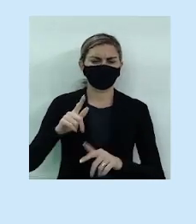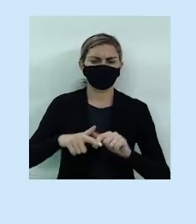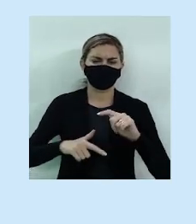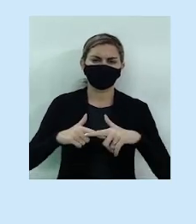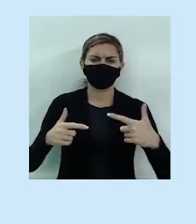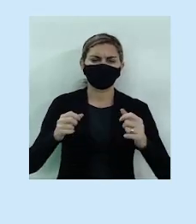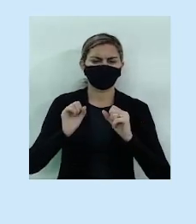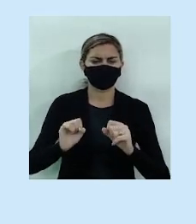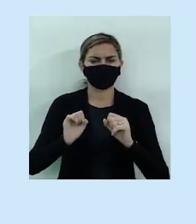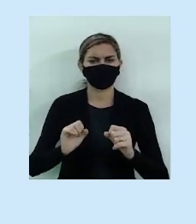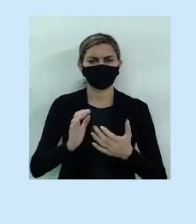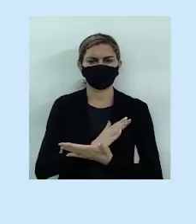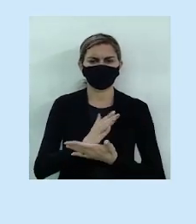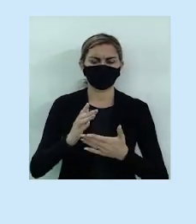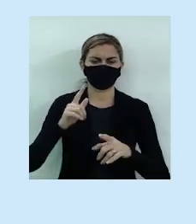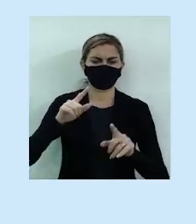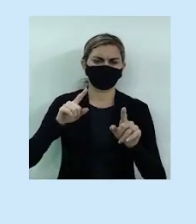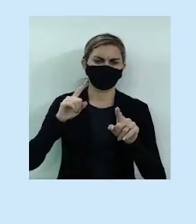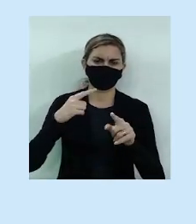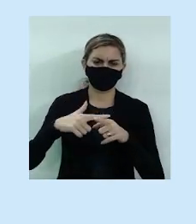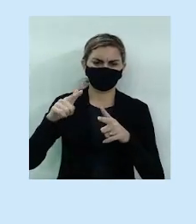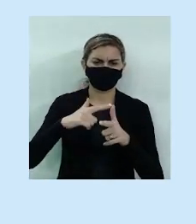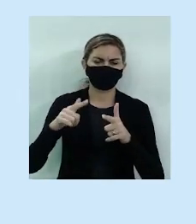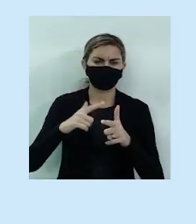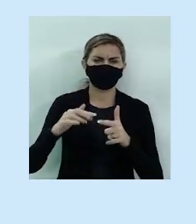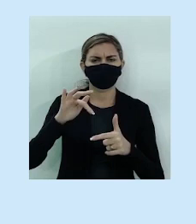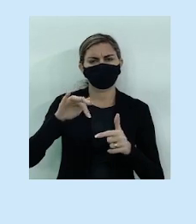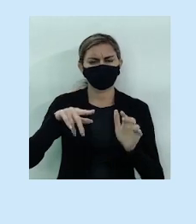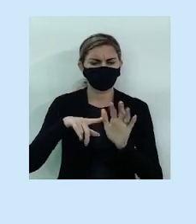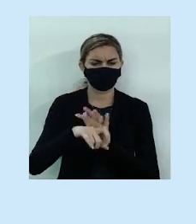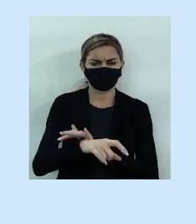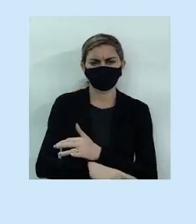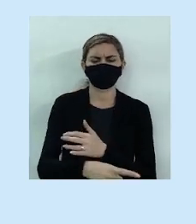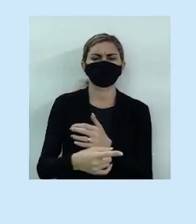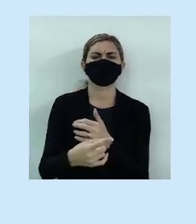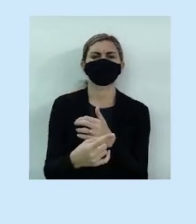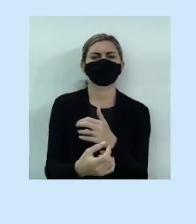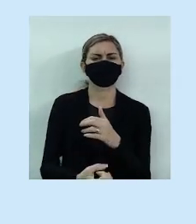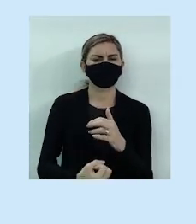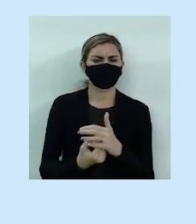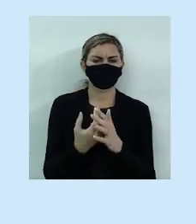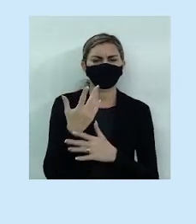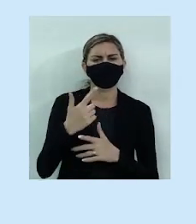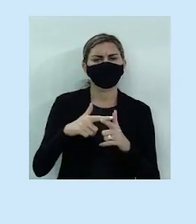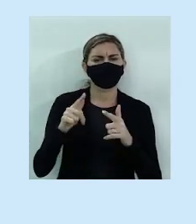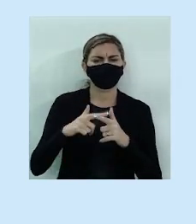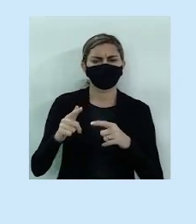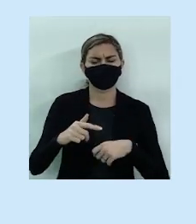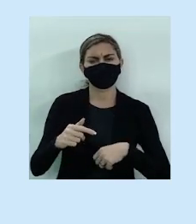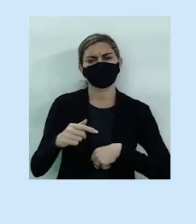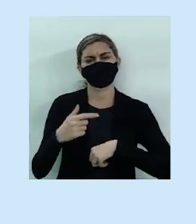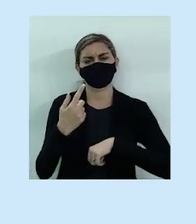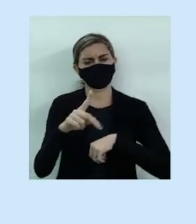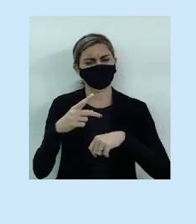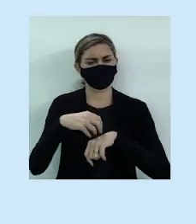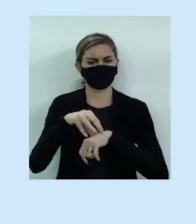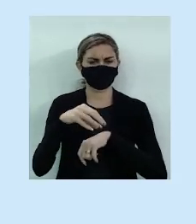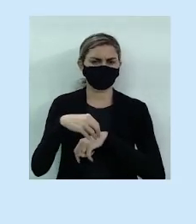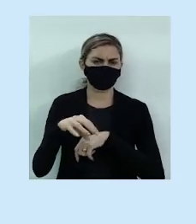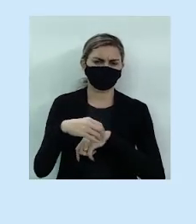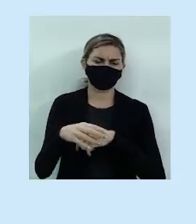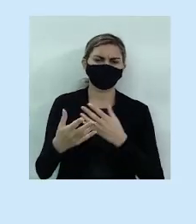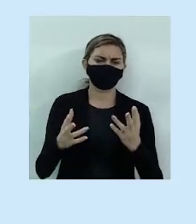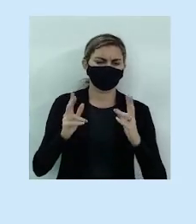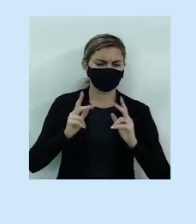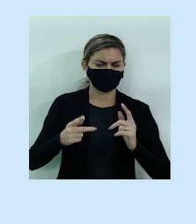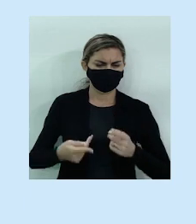ele pode estar com algum problema, algum fungo, alguma sujidade, algum problema que ele pode passar para o ser